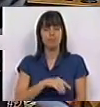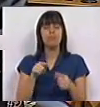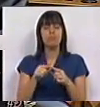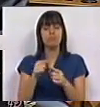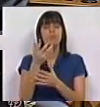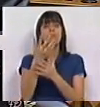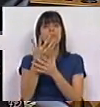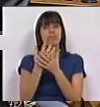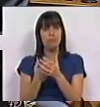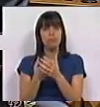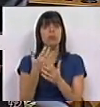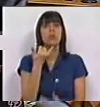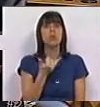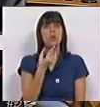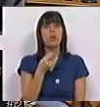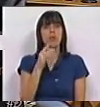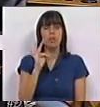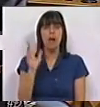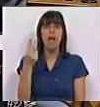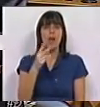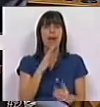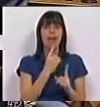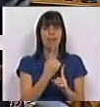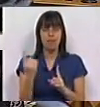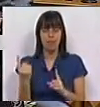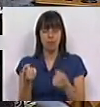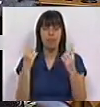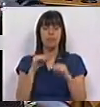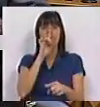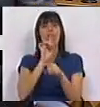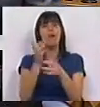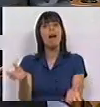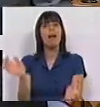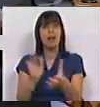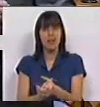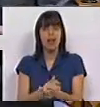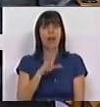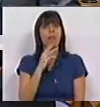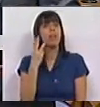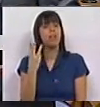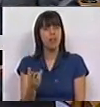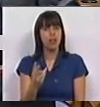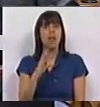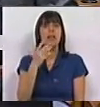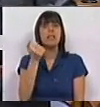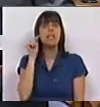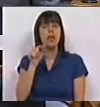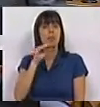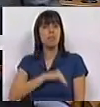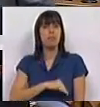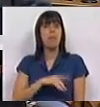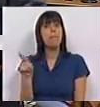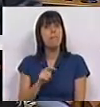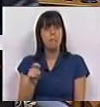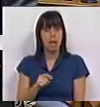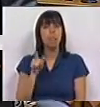a sua coleta descer 294 euros por filho. Já o mesmo casal com 3 filhos, mas com 5 mil euros de rendimento